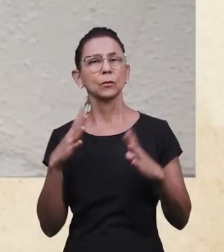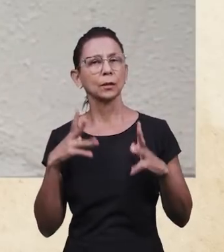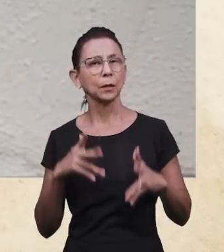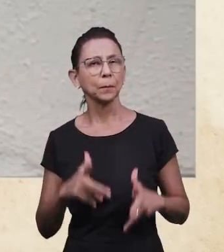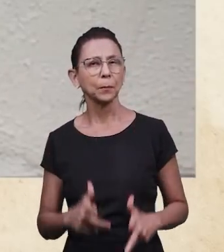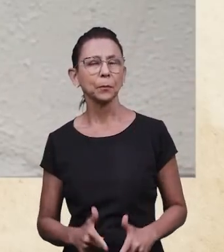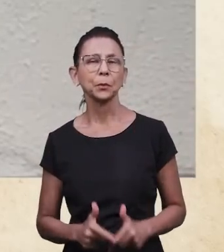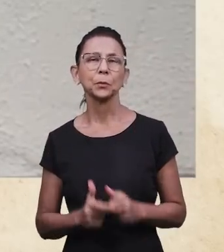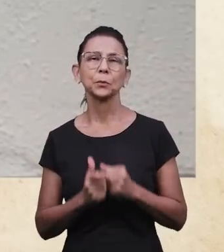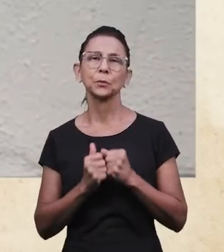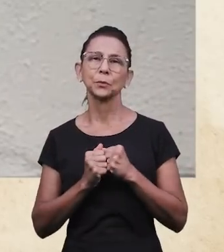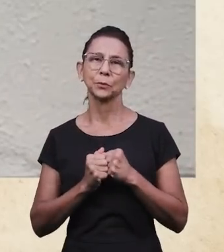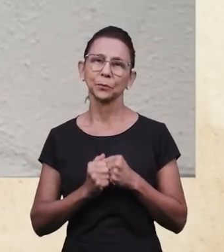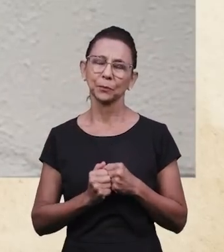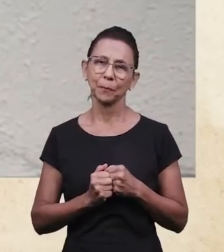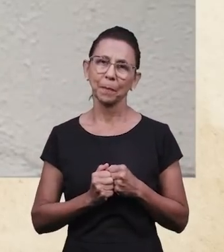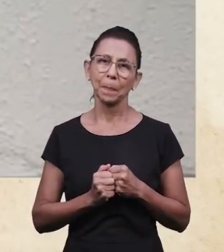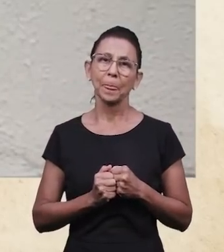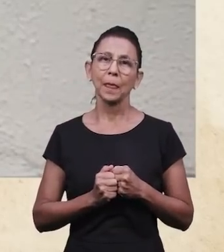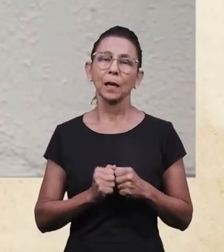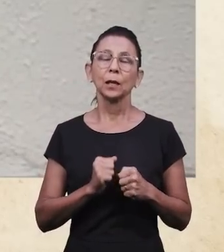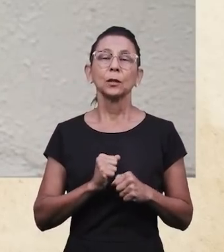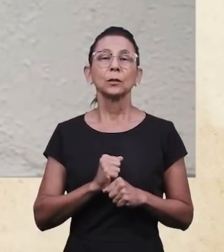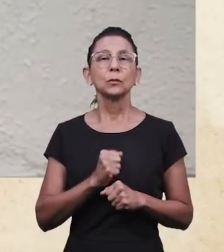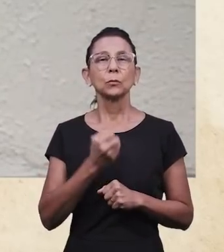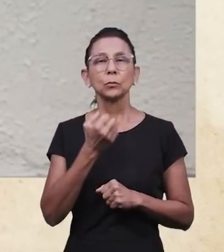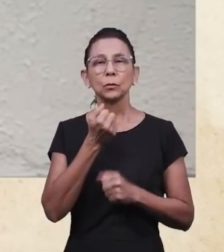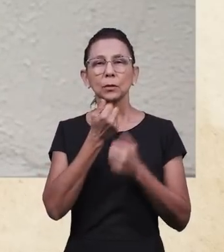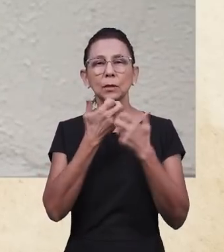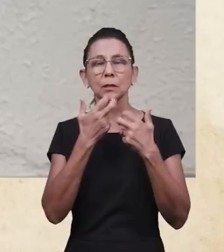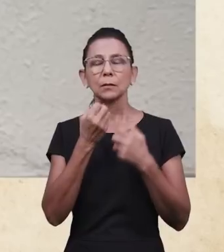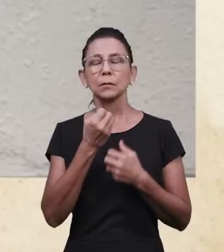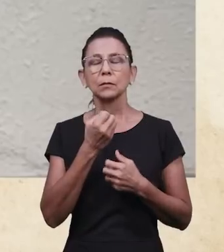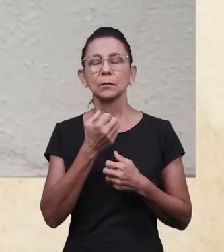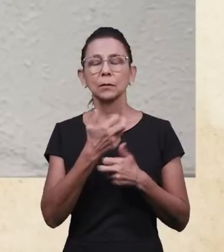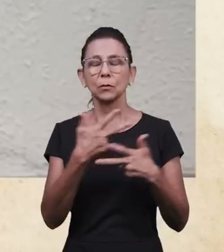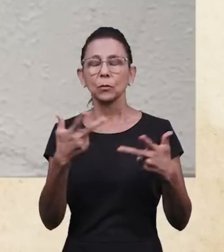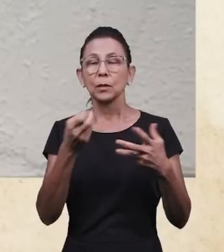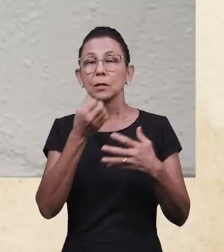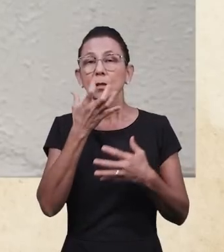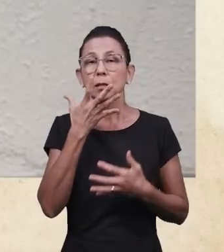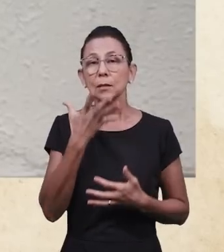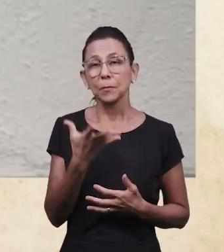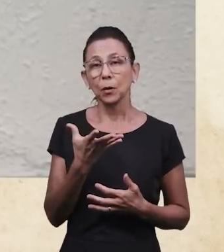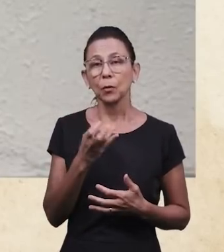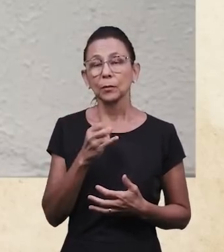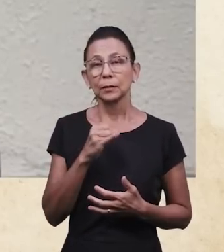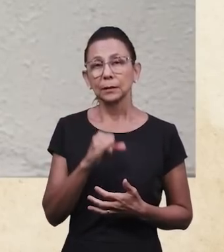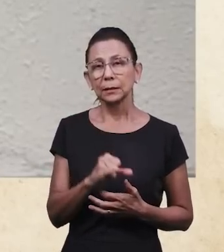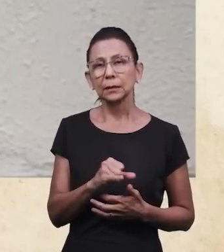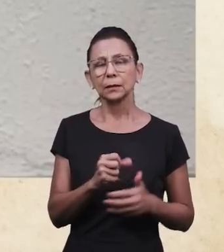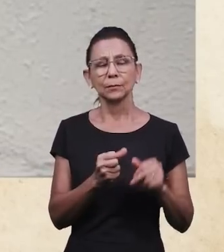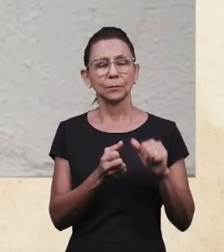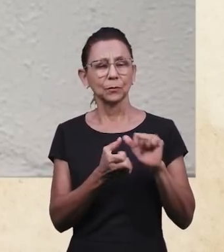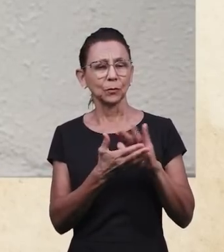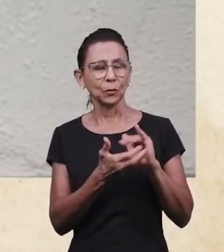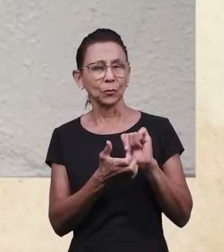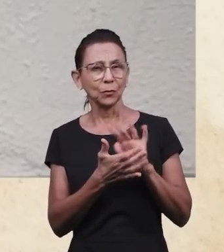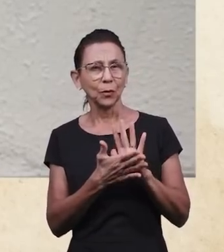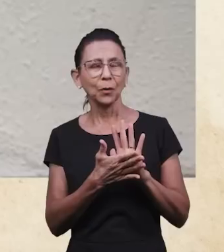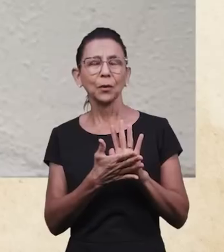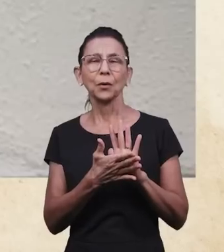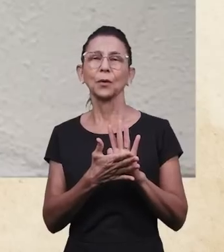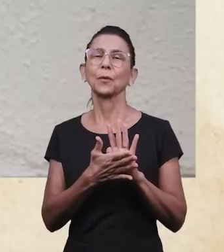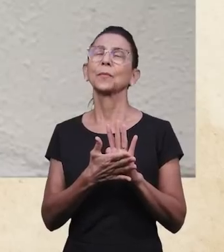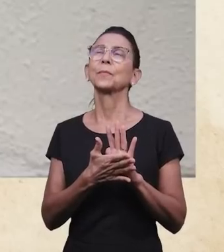e se há algum louvor, nisso pensais. Deus tem nos dado uma oportunidade,